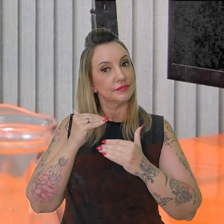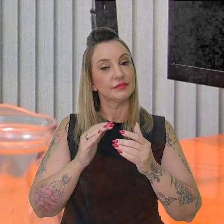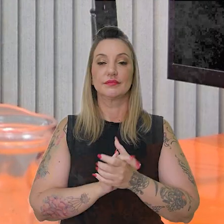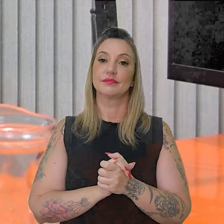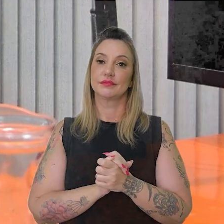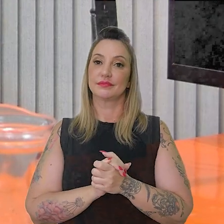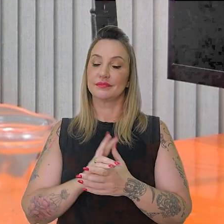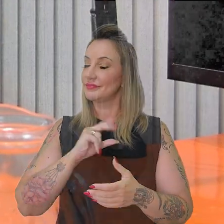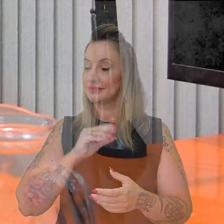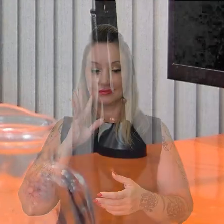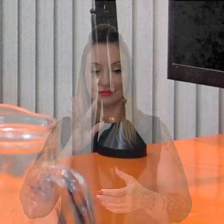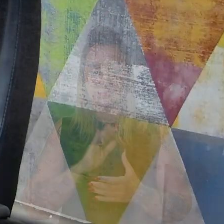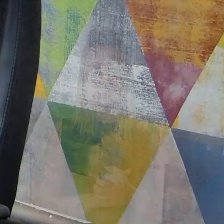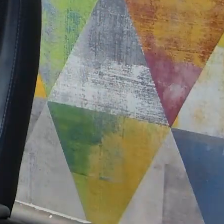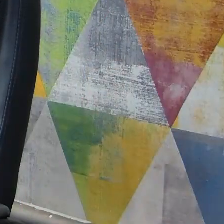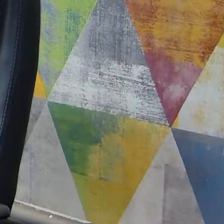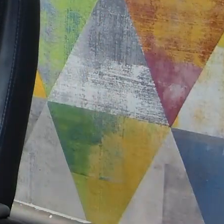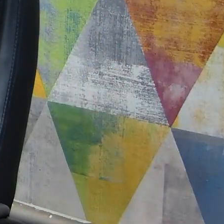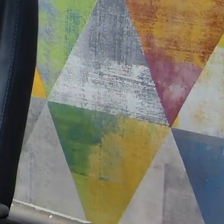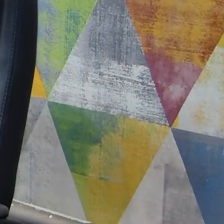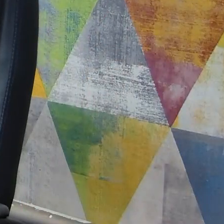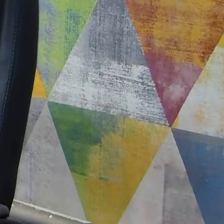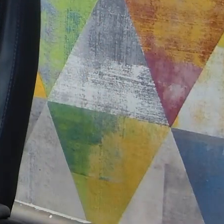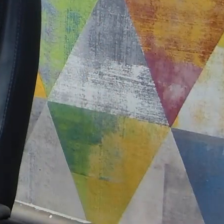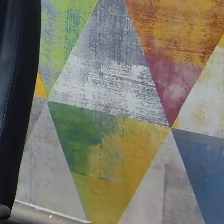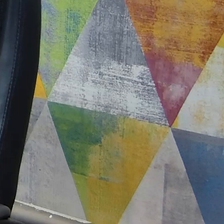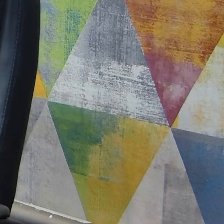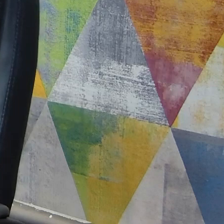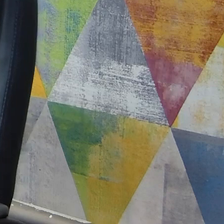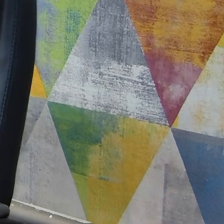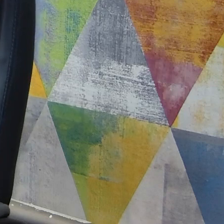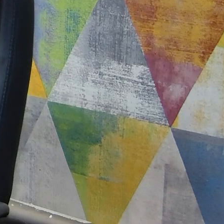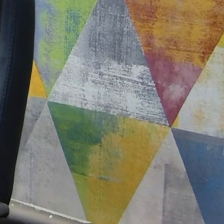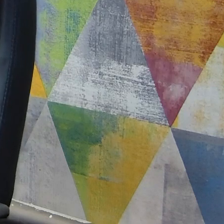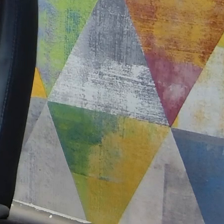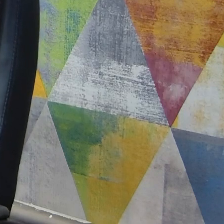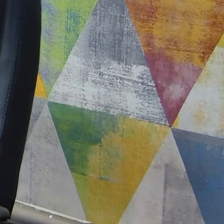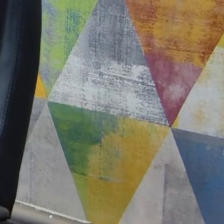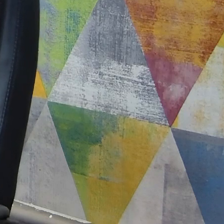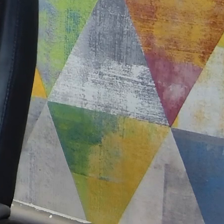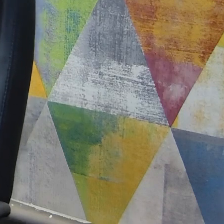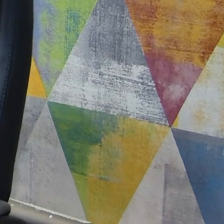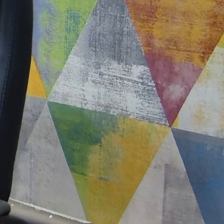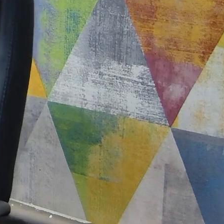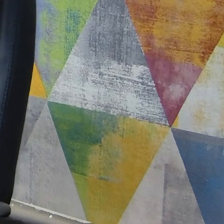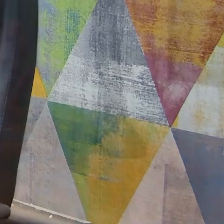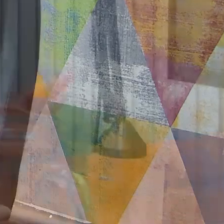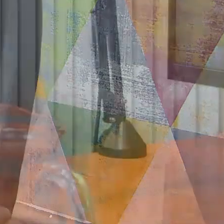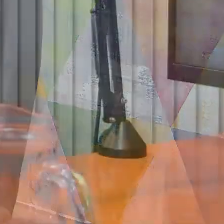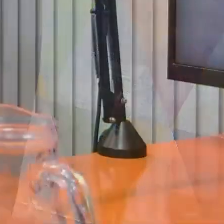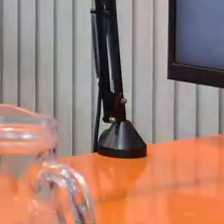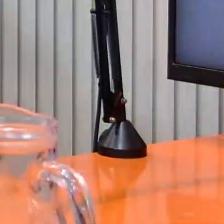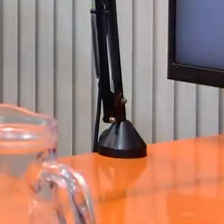construindo que máximo Angel eu chamo a Angel de Angel porque a gente se conhece há muito tempo já eu Ch de